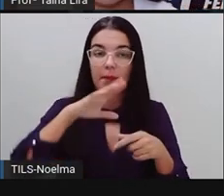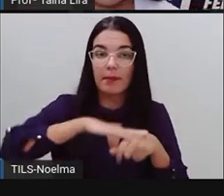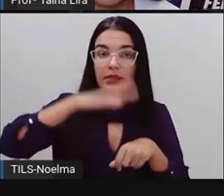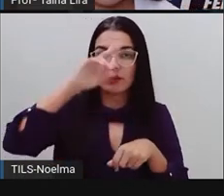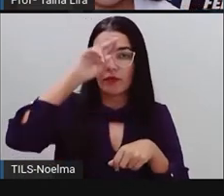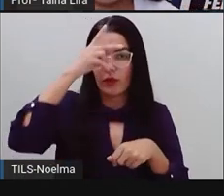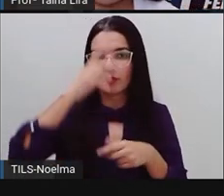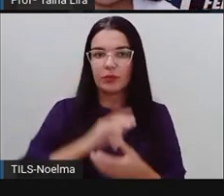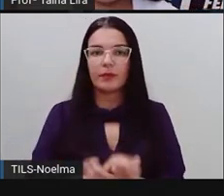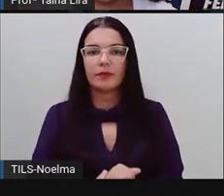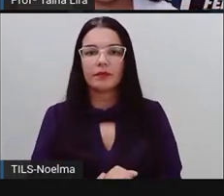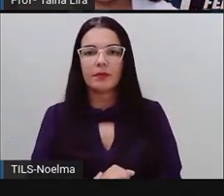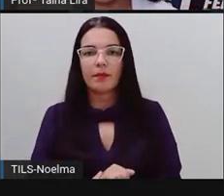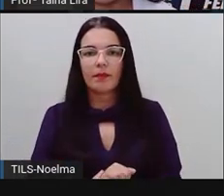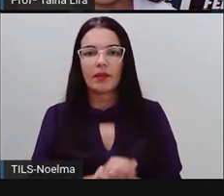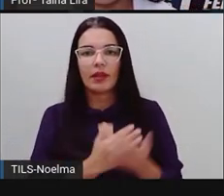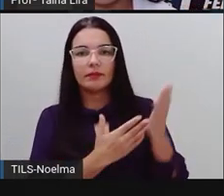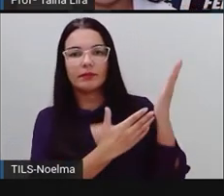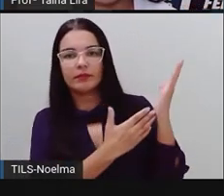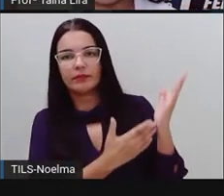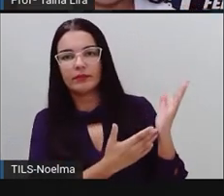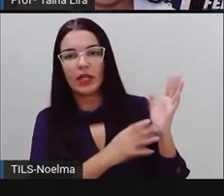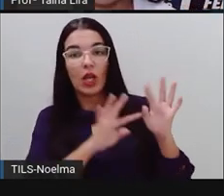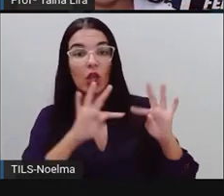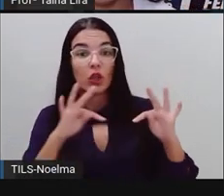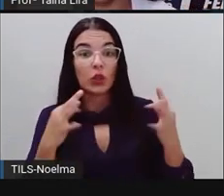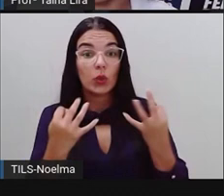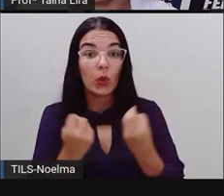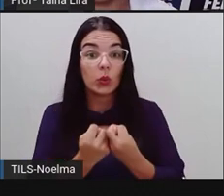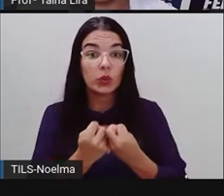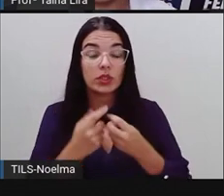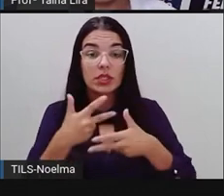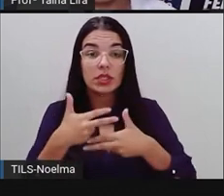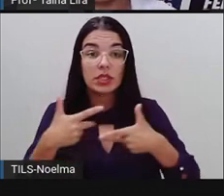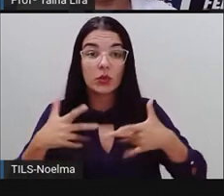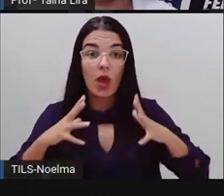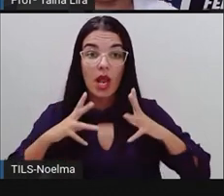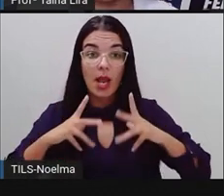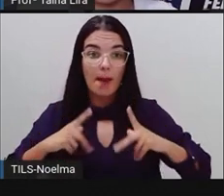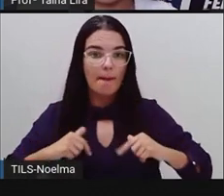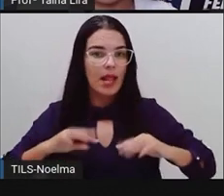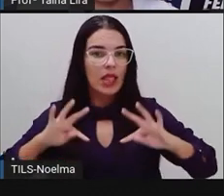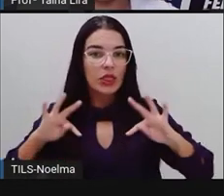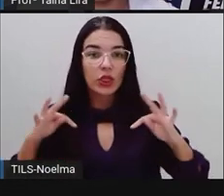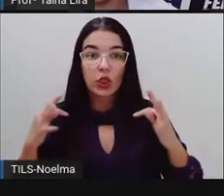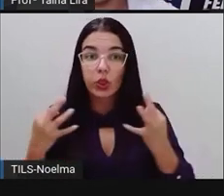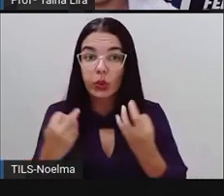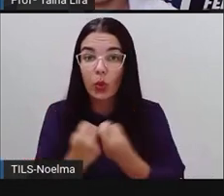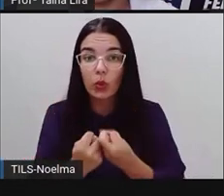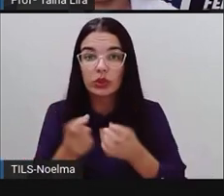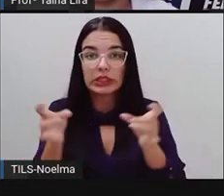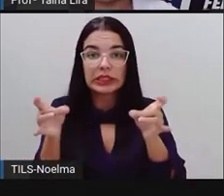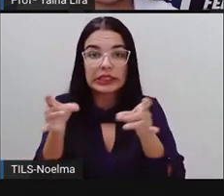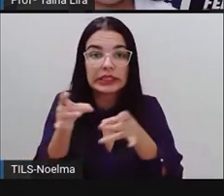tá amaciante agora os produtos de limpeza amaciante detergente